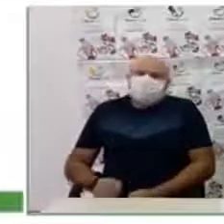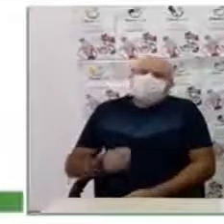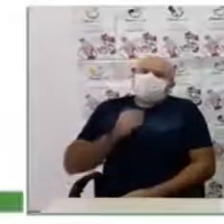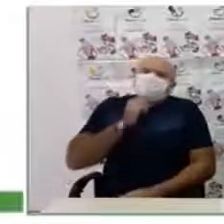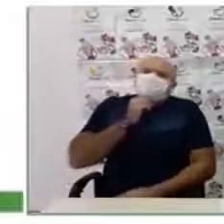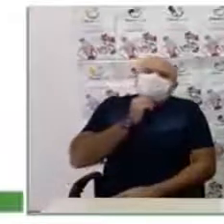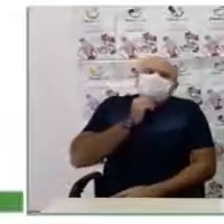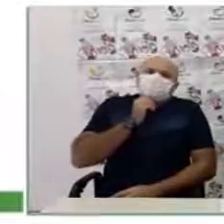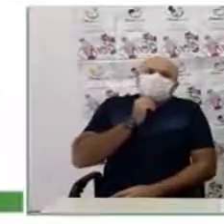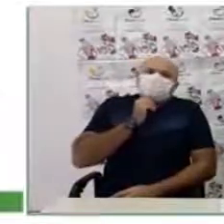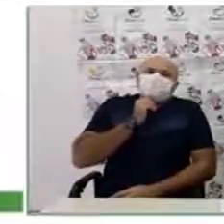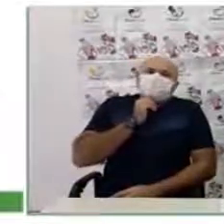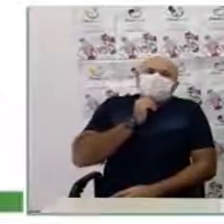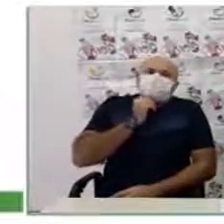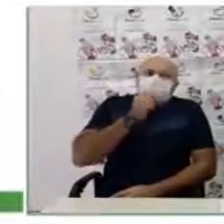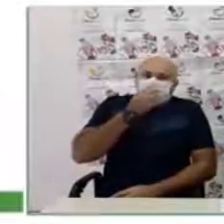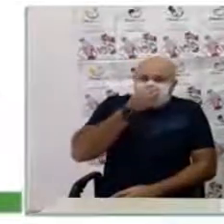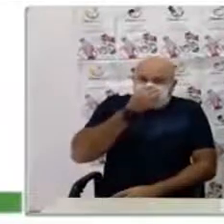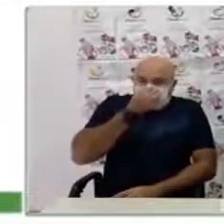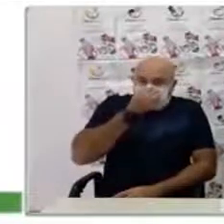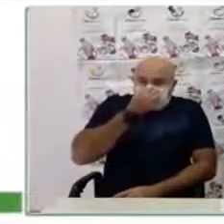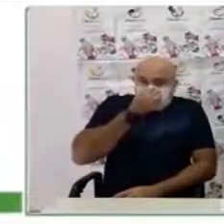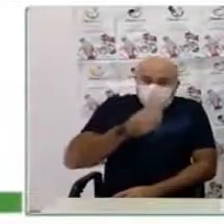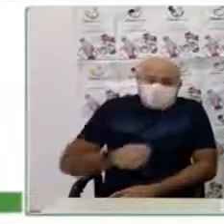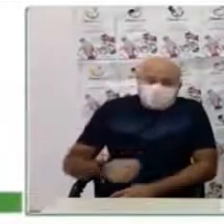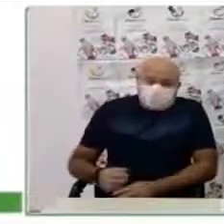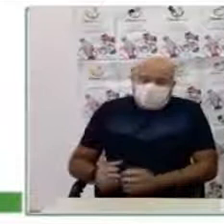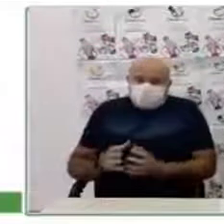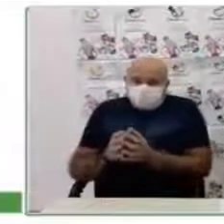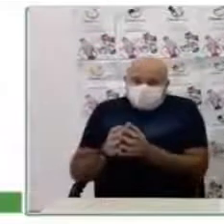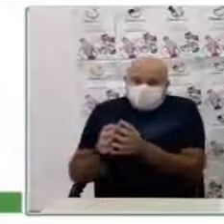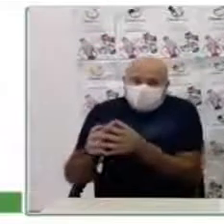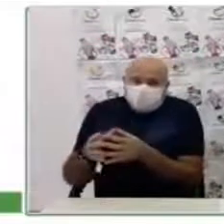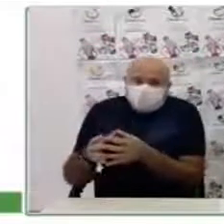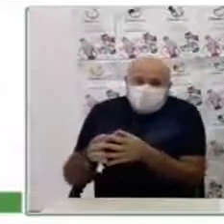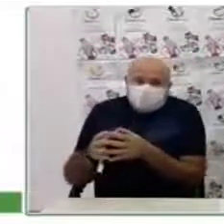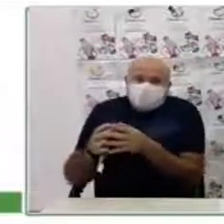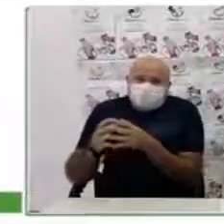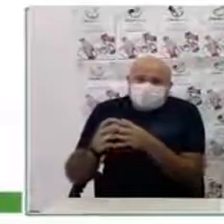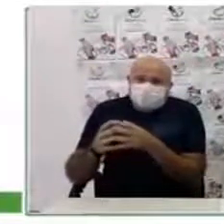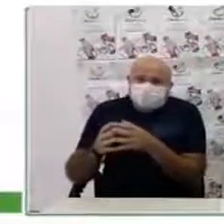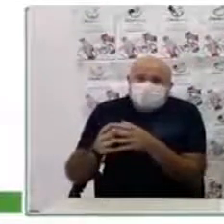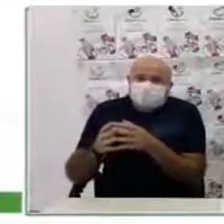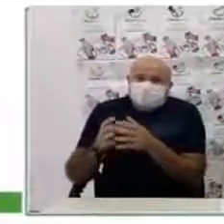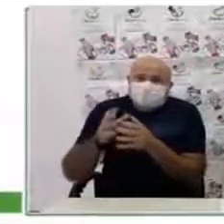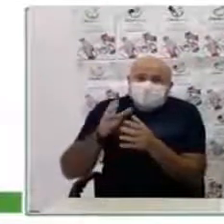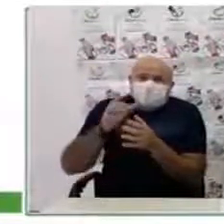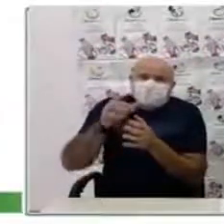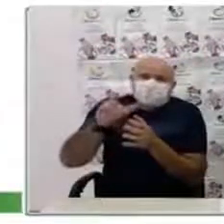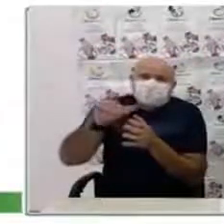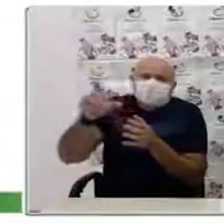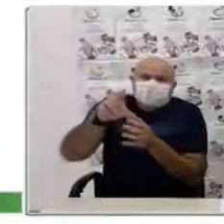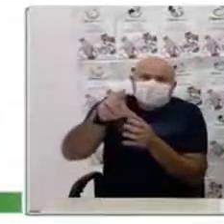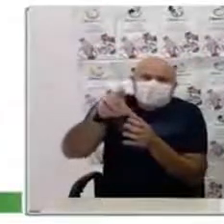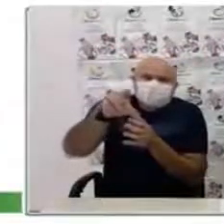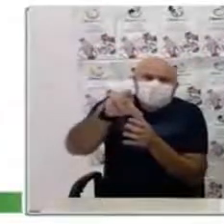como o modelo da bola de bilhar. Vale lembrar também, professor Márcio, sempre que a gente vai estudar os modelos atômicos, tem até